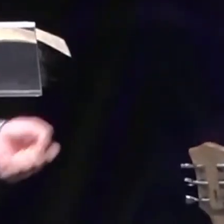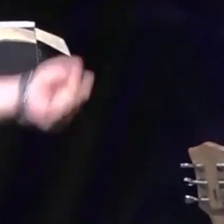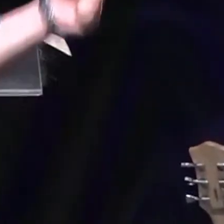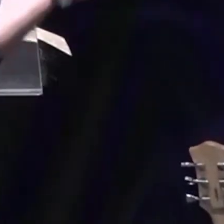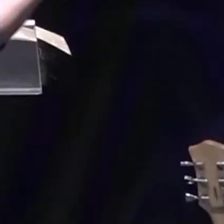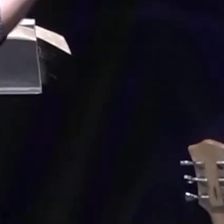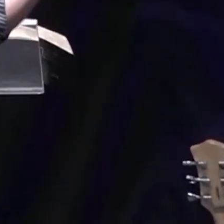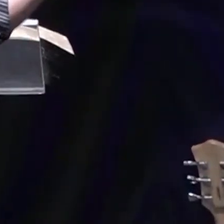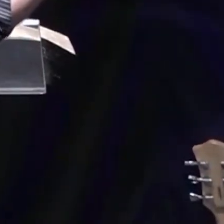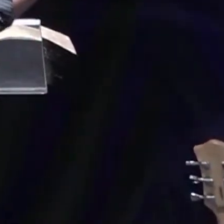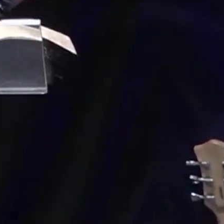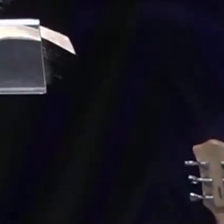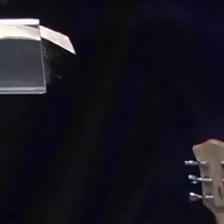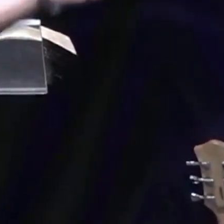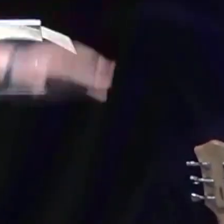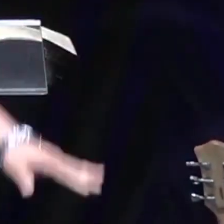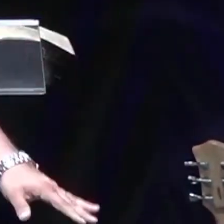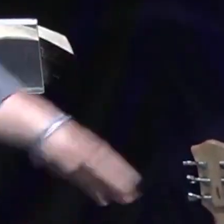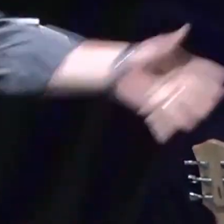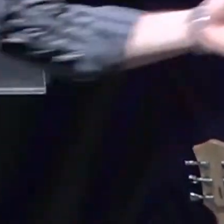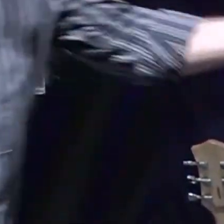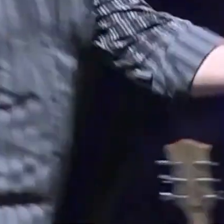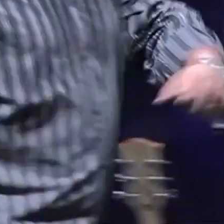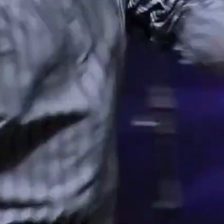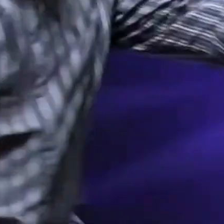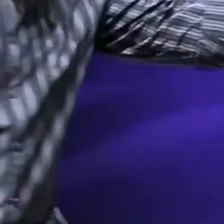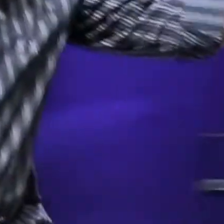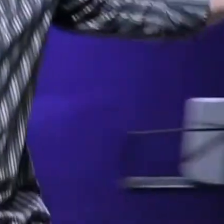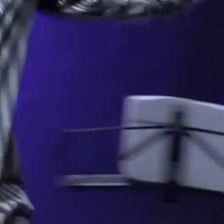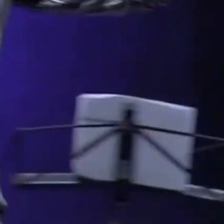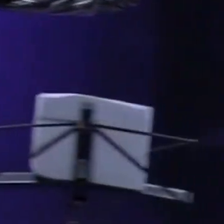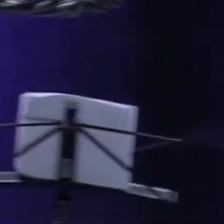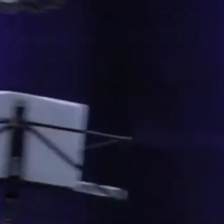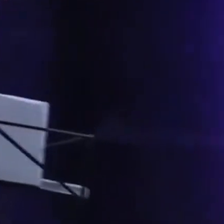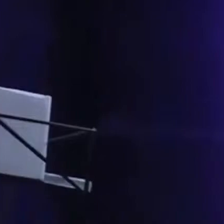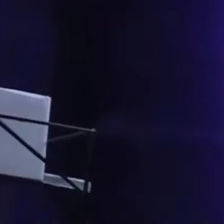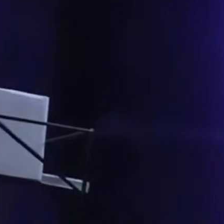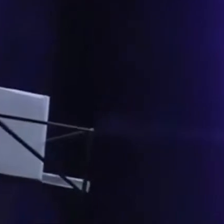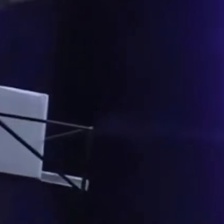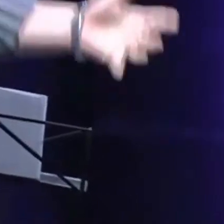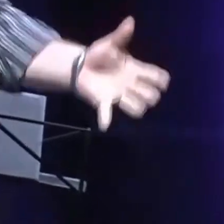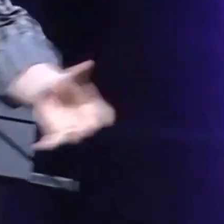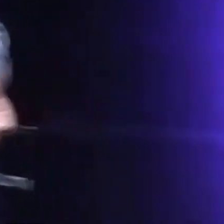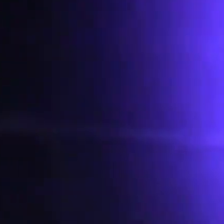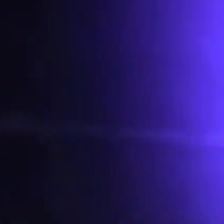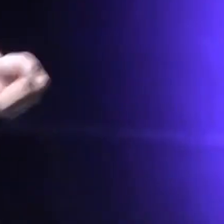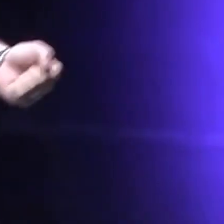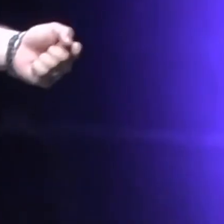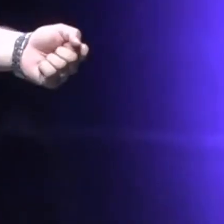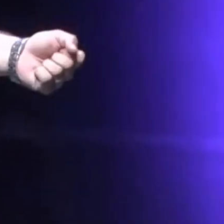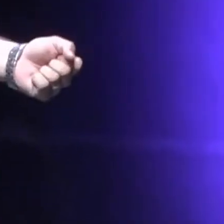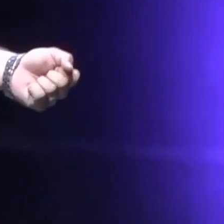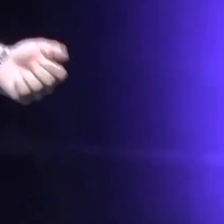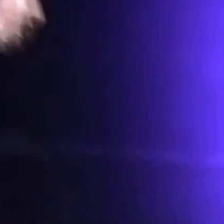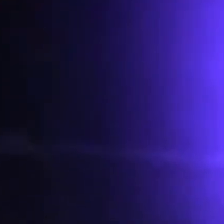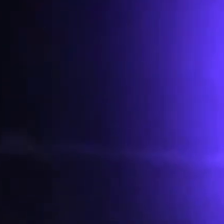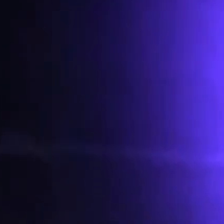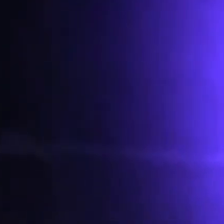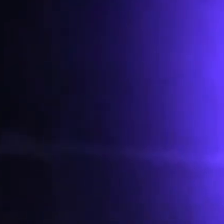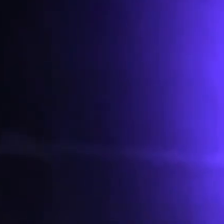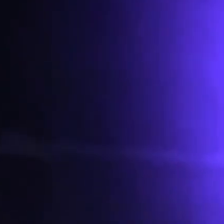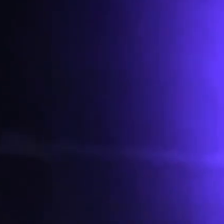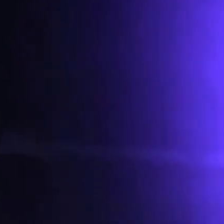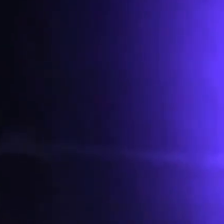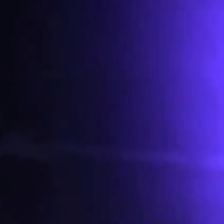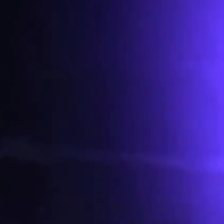está lá: papai. Coitada da criança, nem sabe o que faz. Papai, E a mulher lá, ô meu amor,